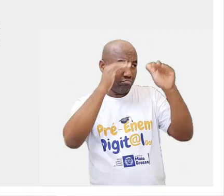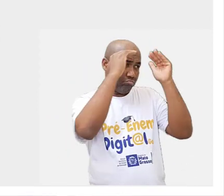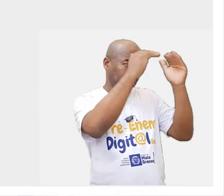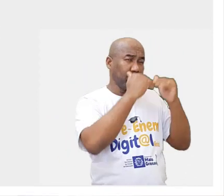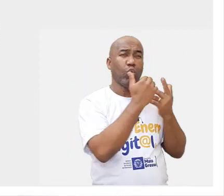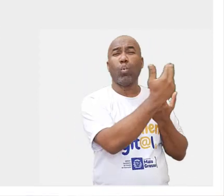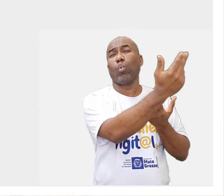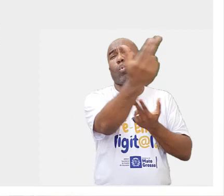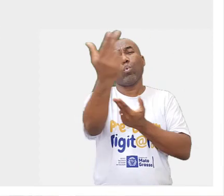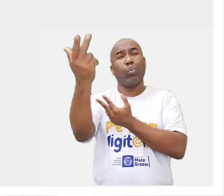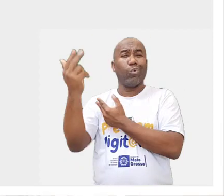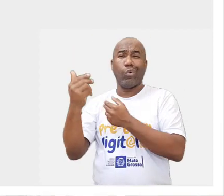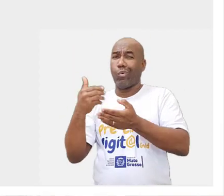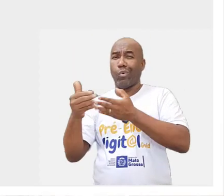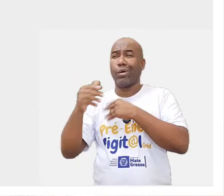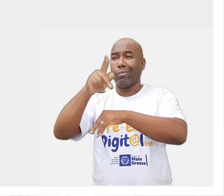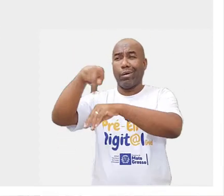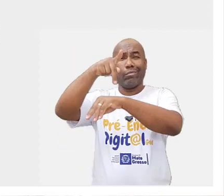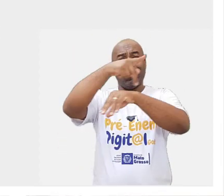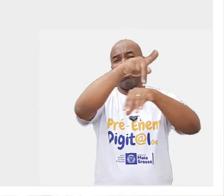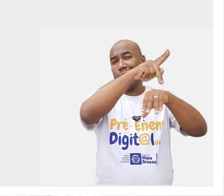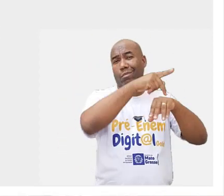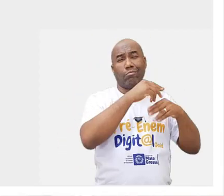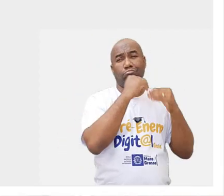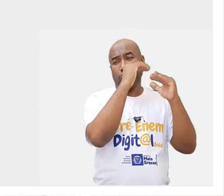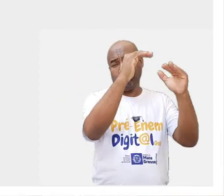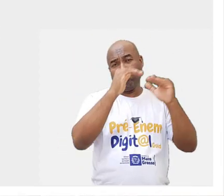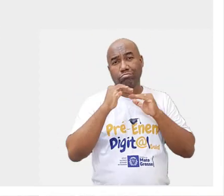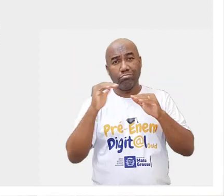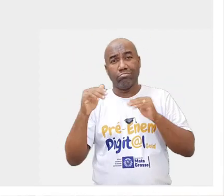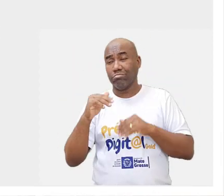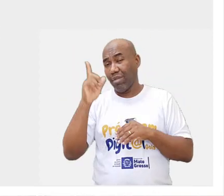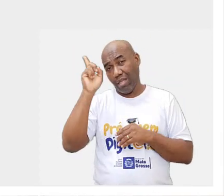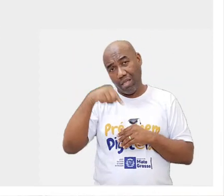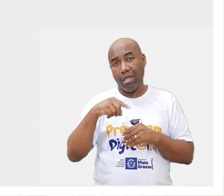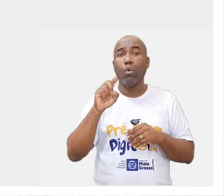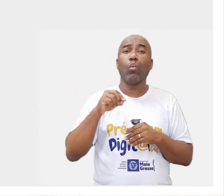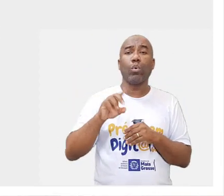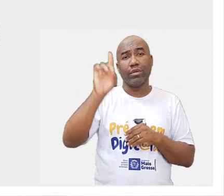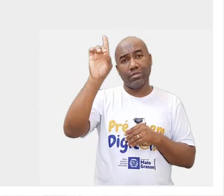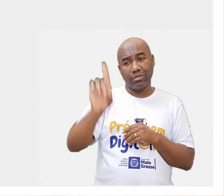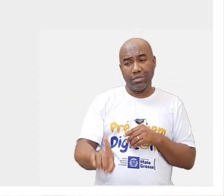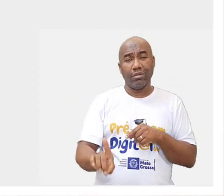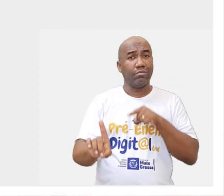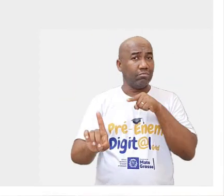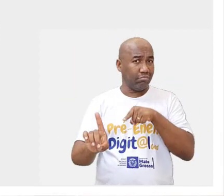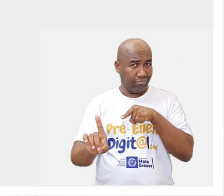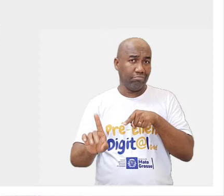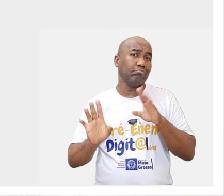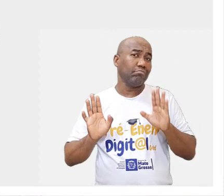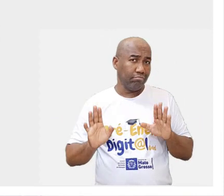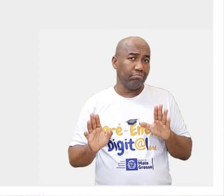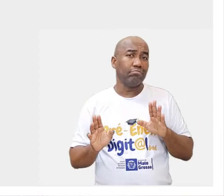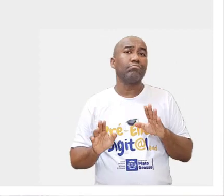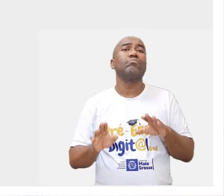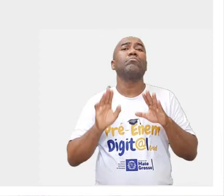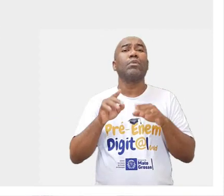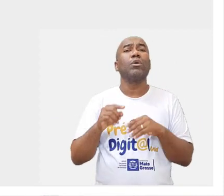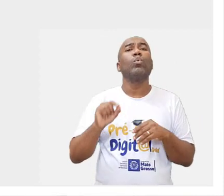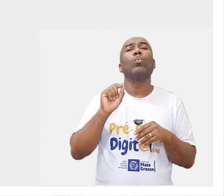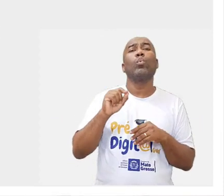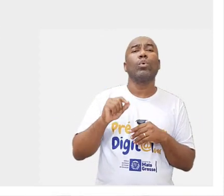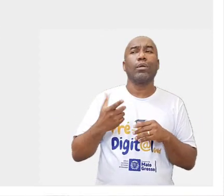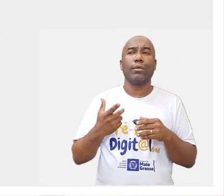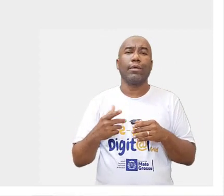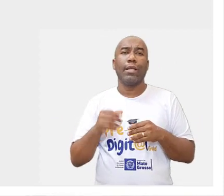igualdade e liberdade para todos os seus cidadãos. Seria essa a base dos direitos humanos. Agora vem comigo que eu